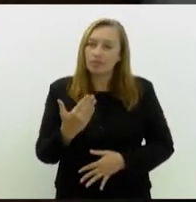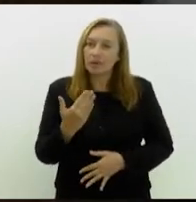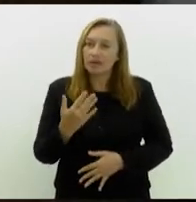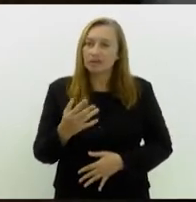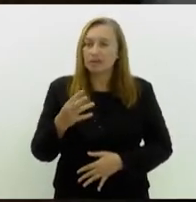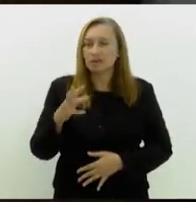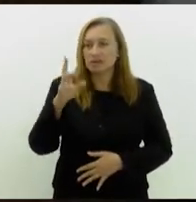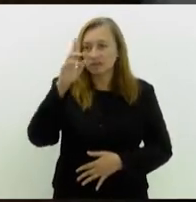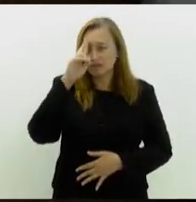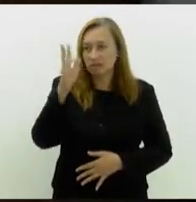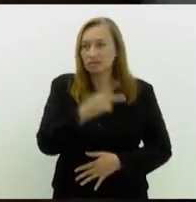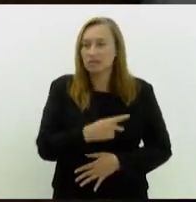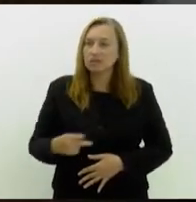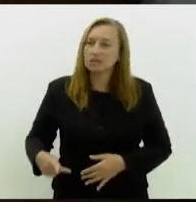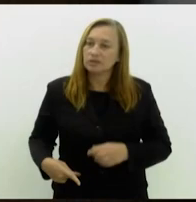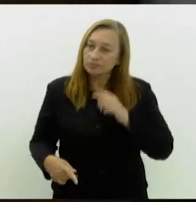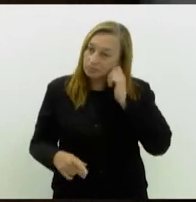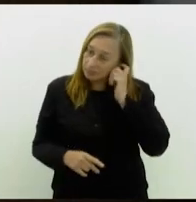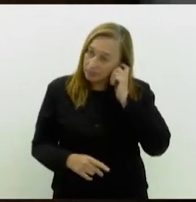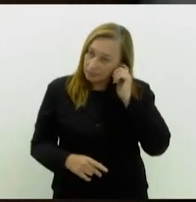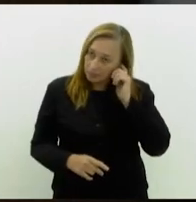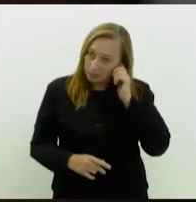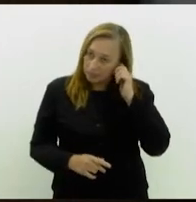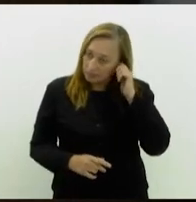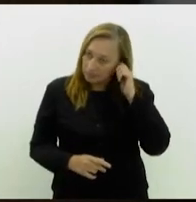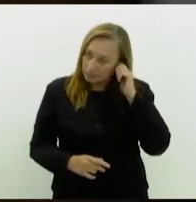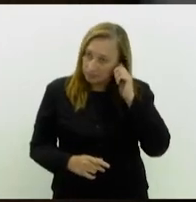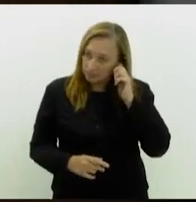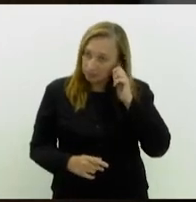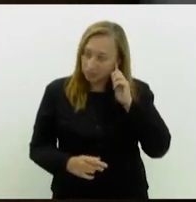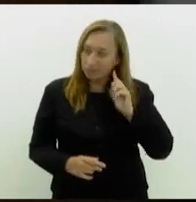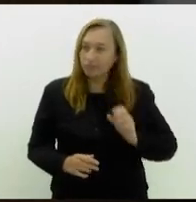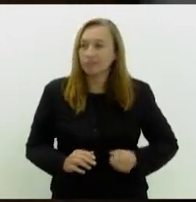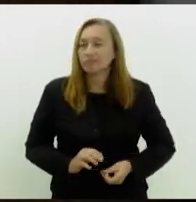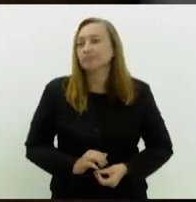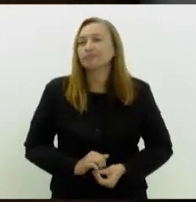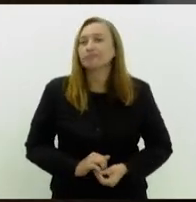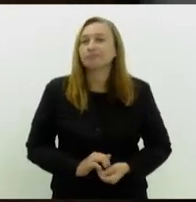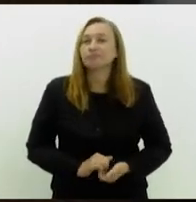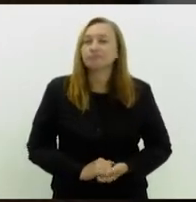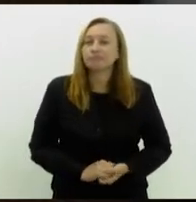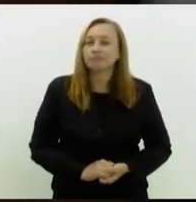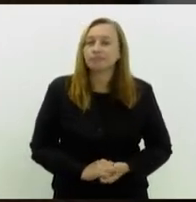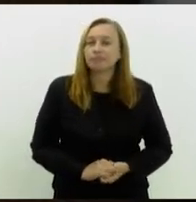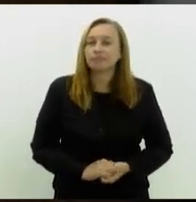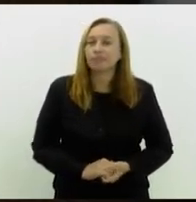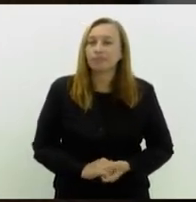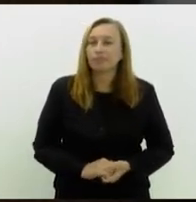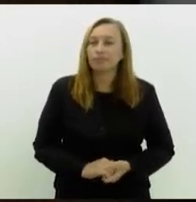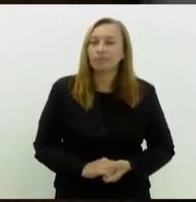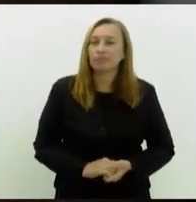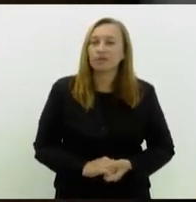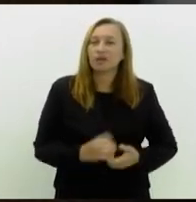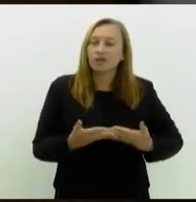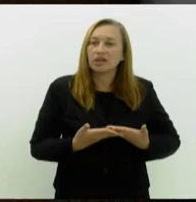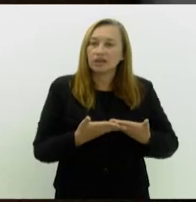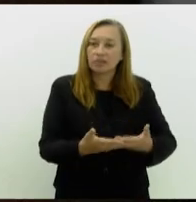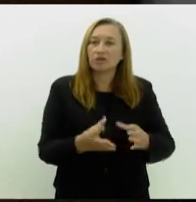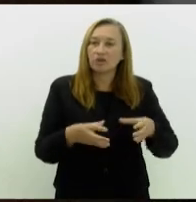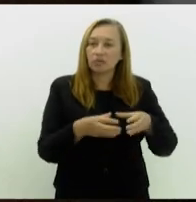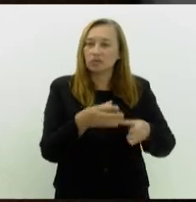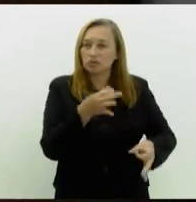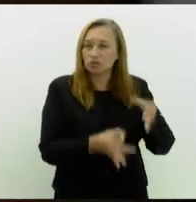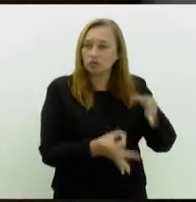excelência é que baste para a comissão de constituição e justiça para a